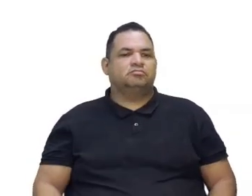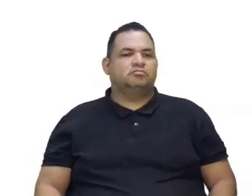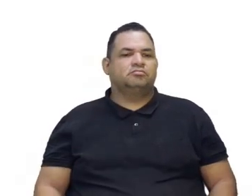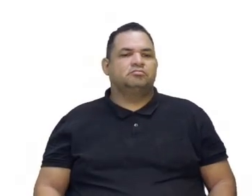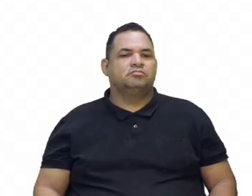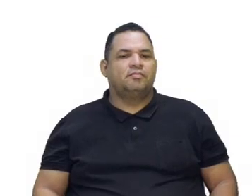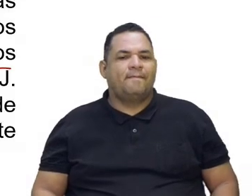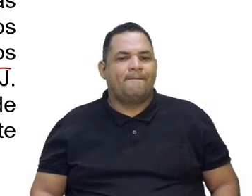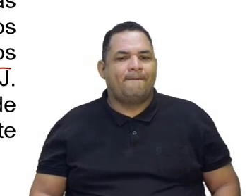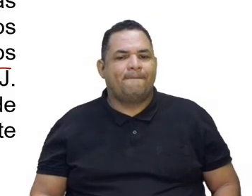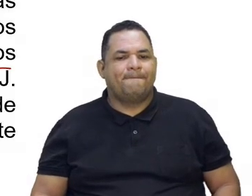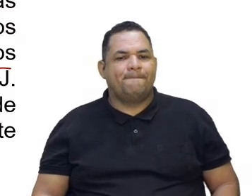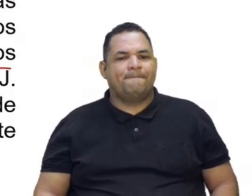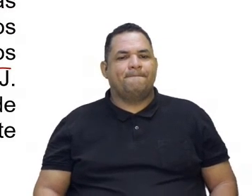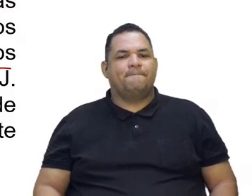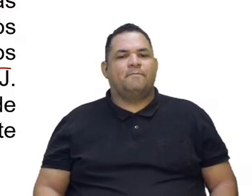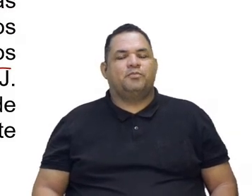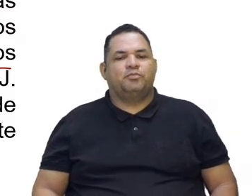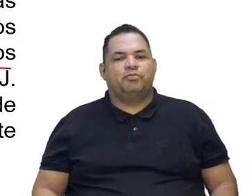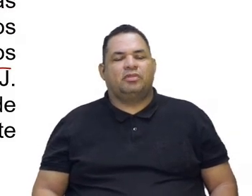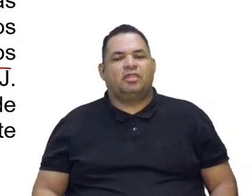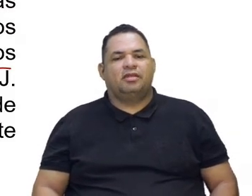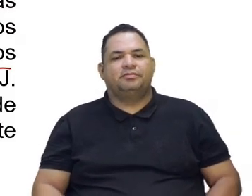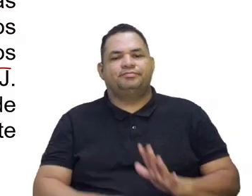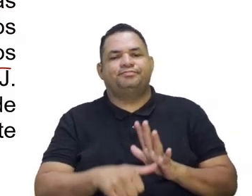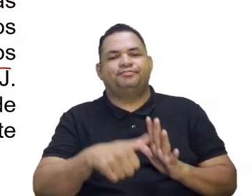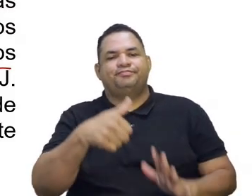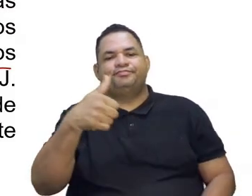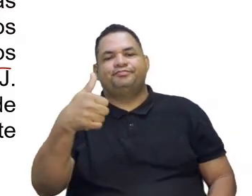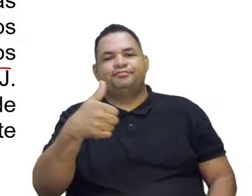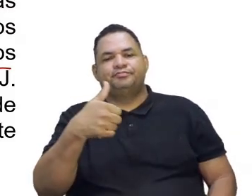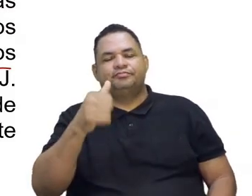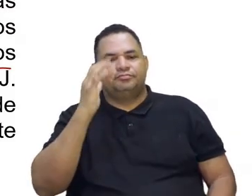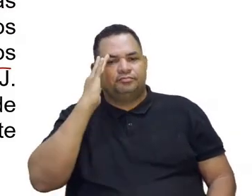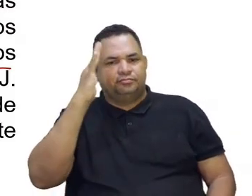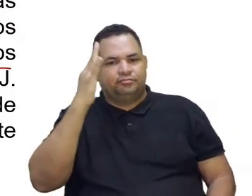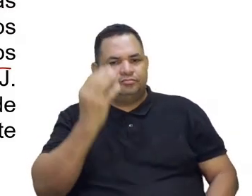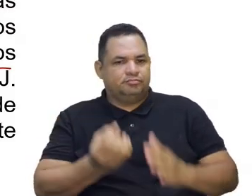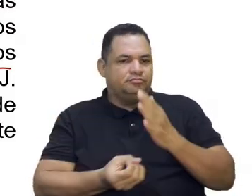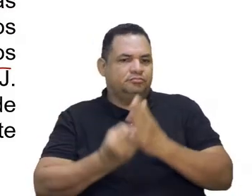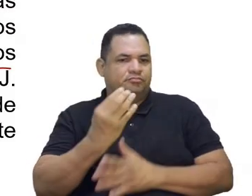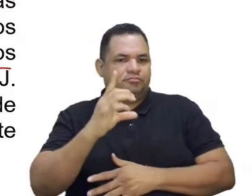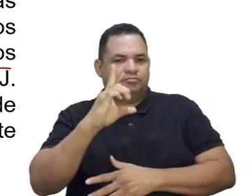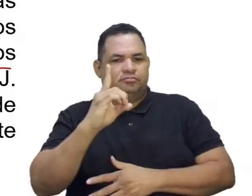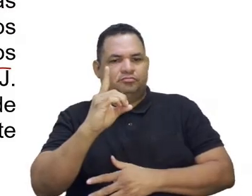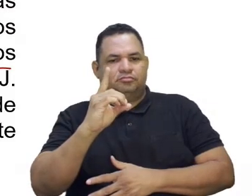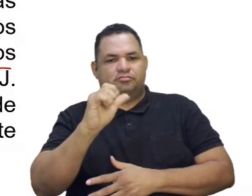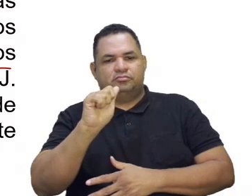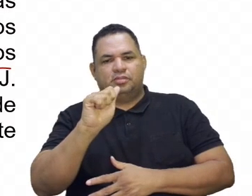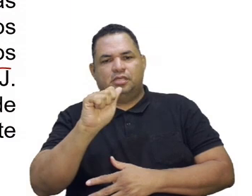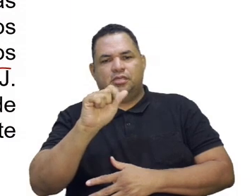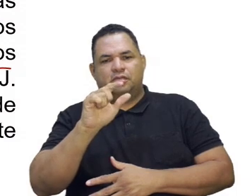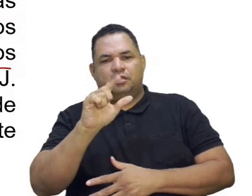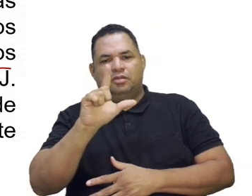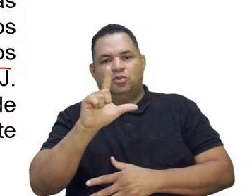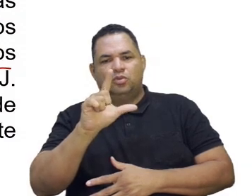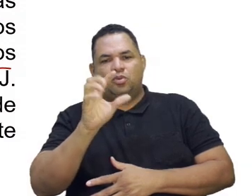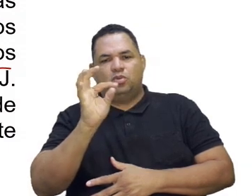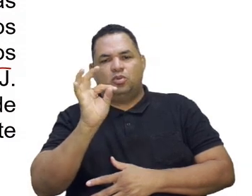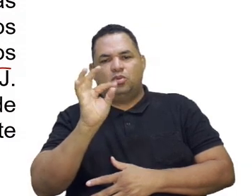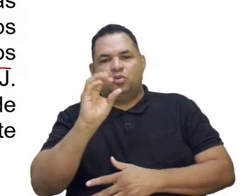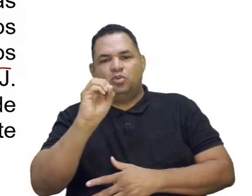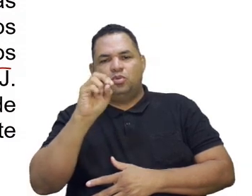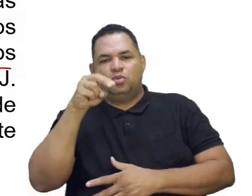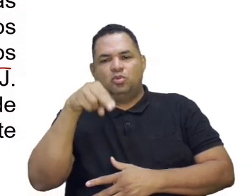se você sabia que a primeira teoria surgiu com Dalton, mesmo que